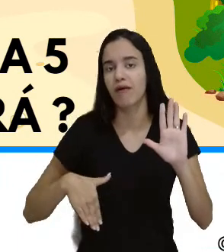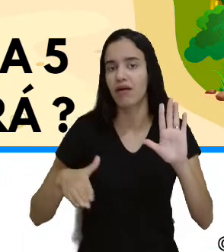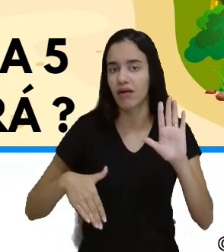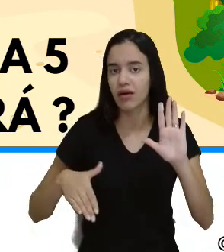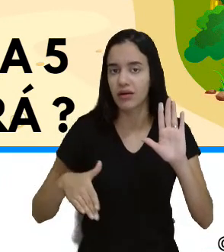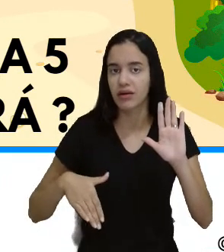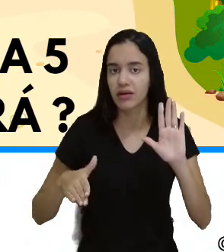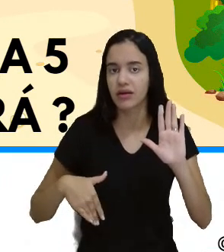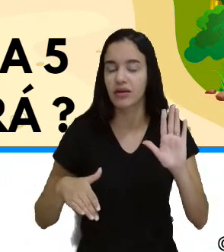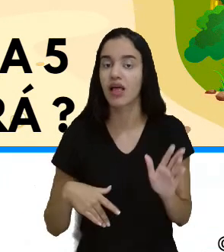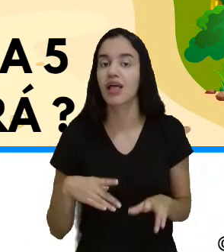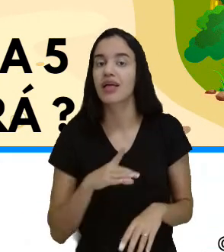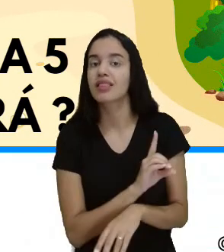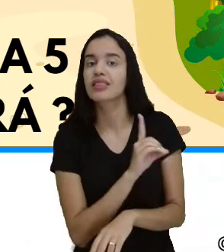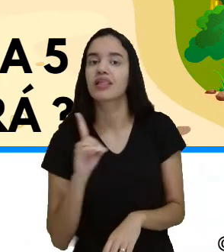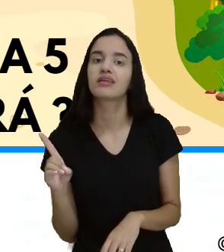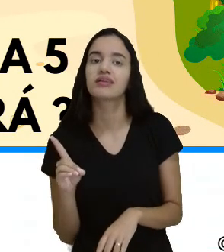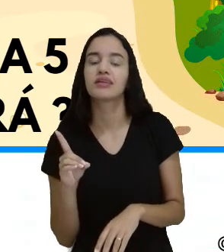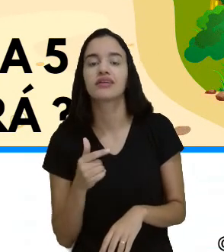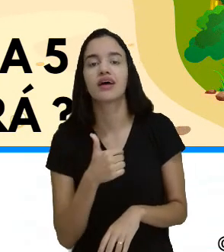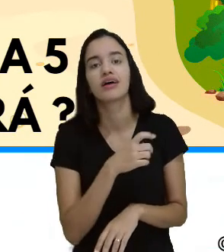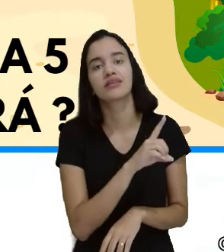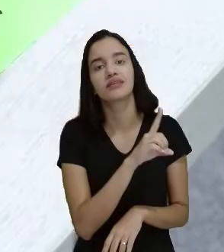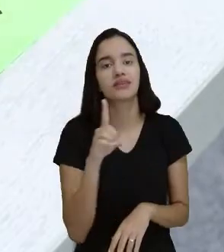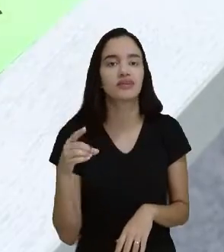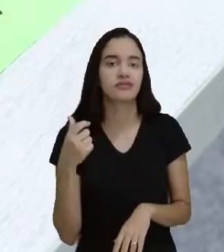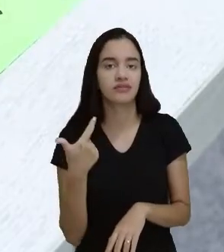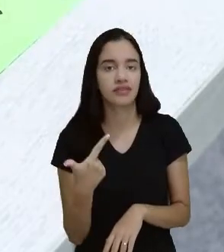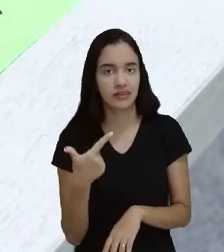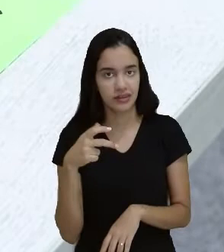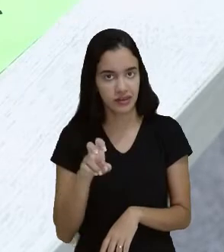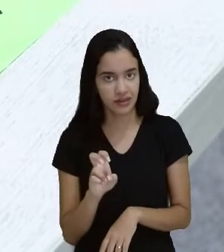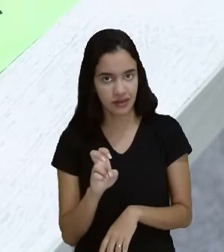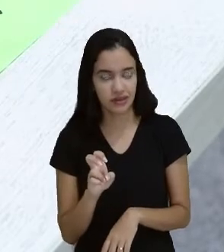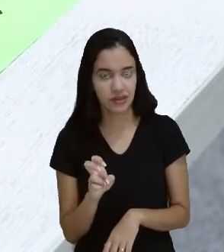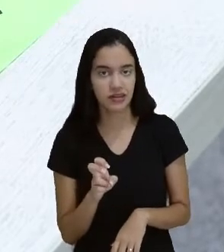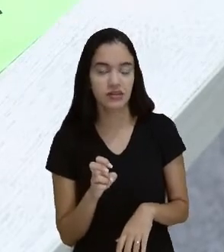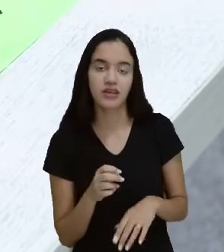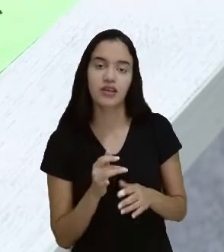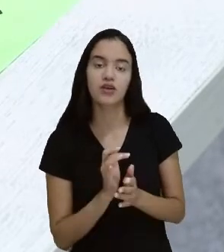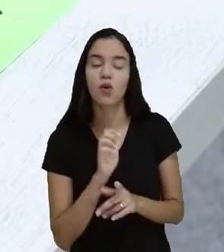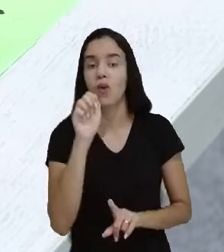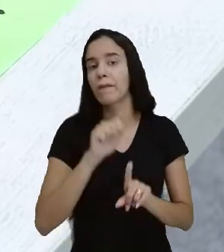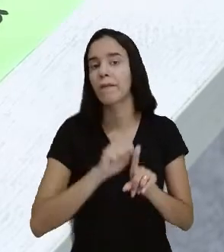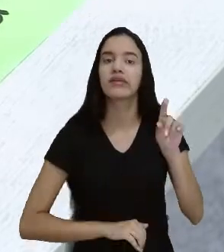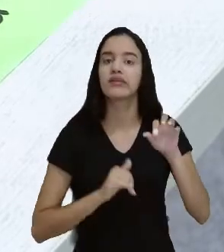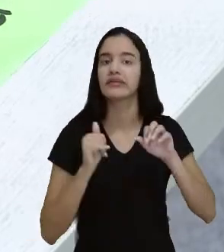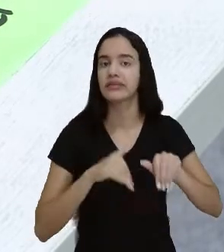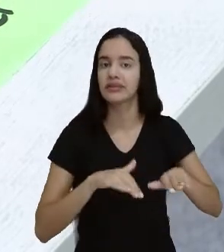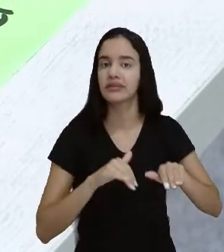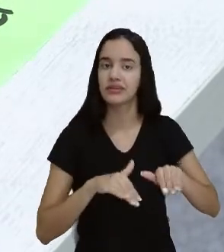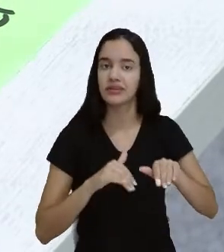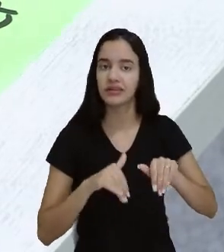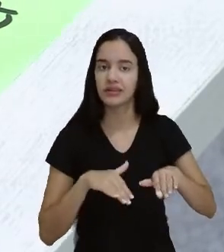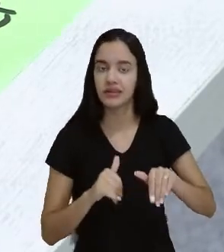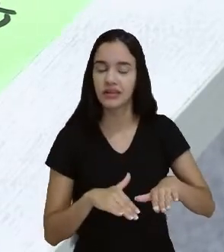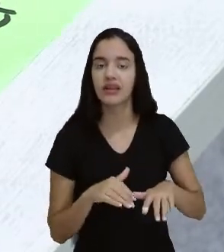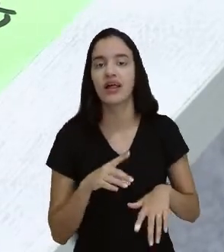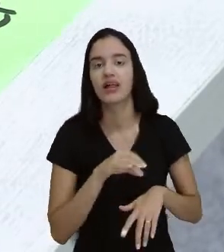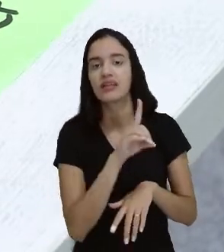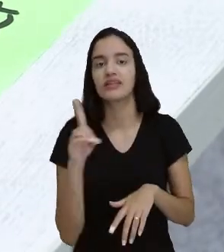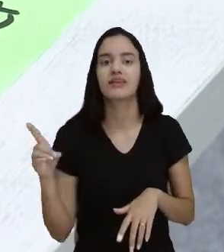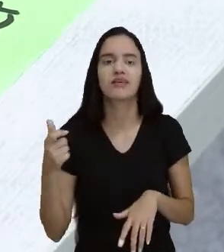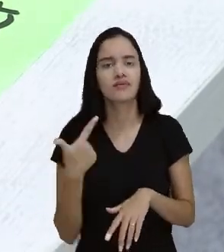Então, ele chegará na data 25 do mês de setembro. Olha aqui, ó, 25,